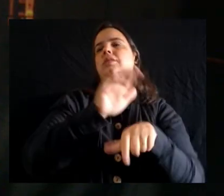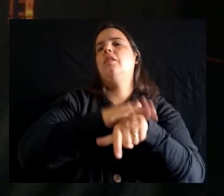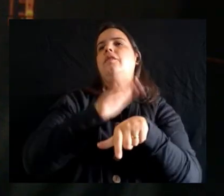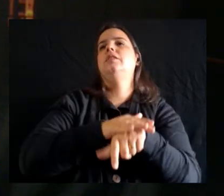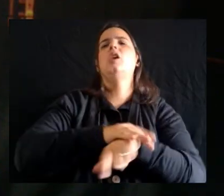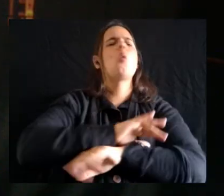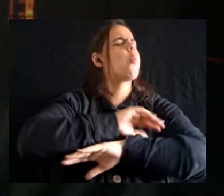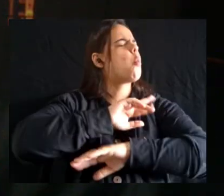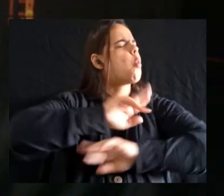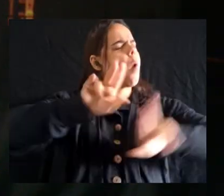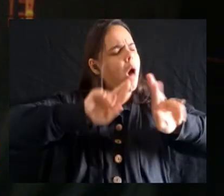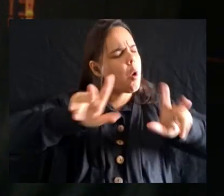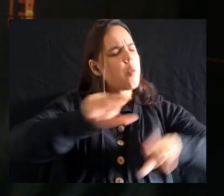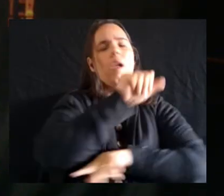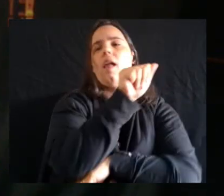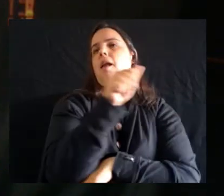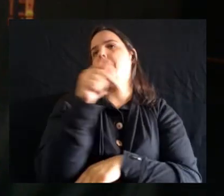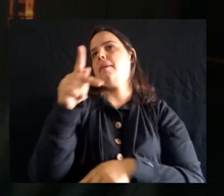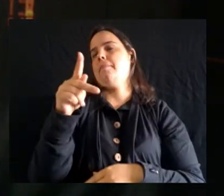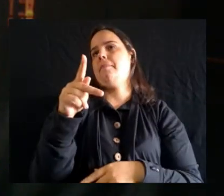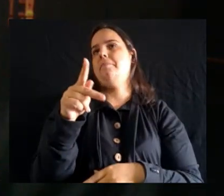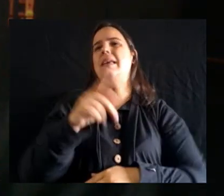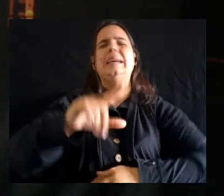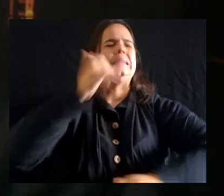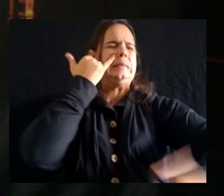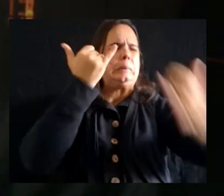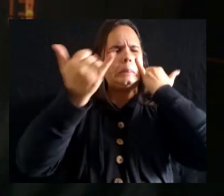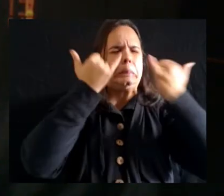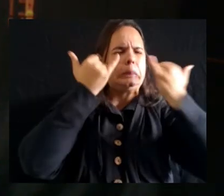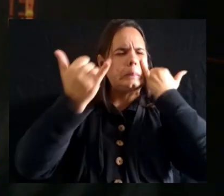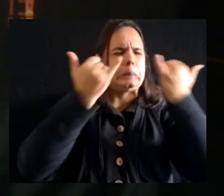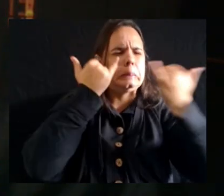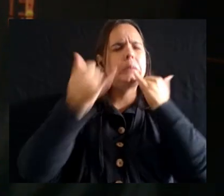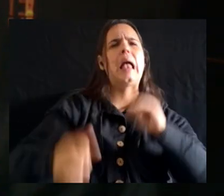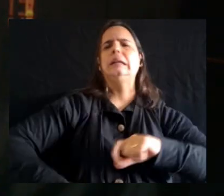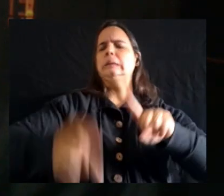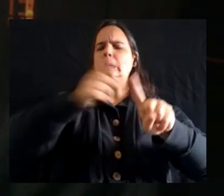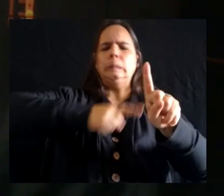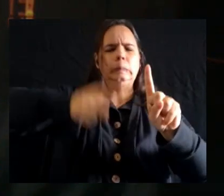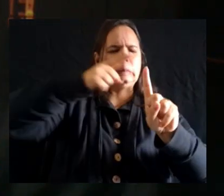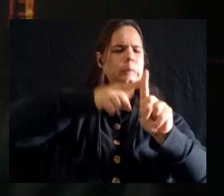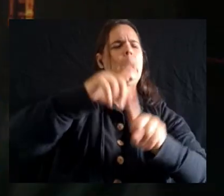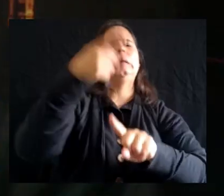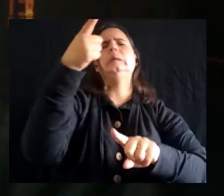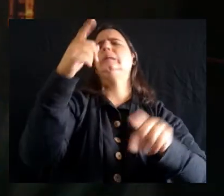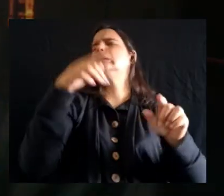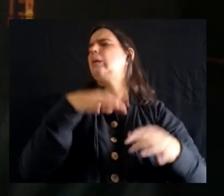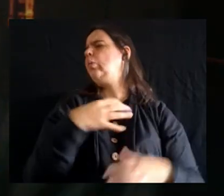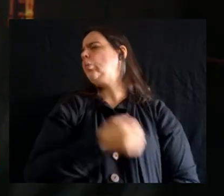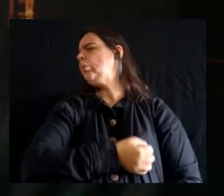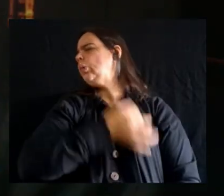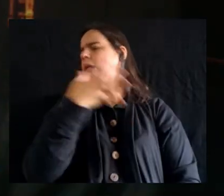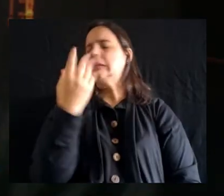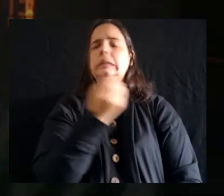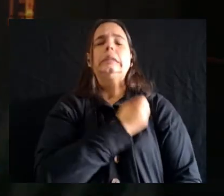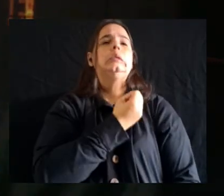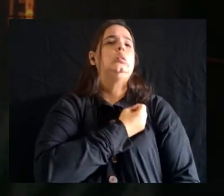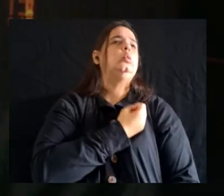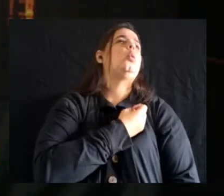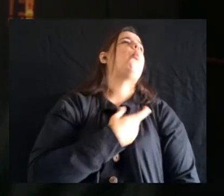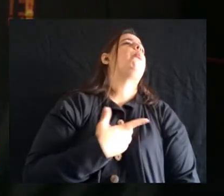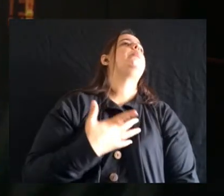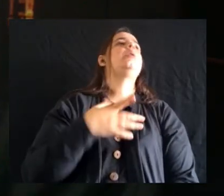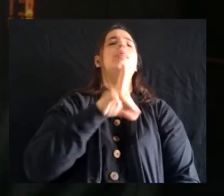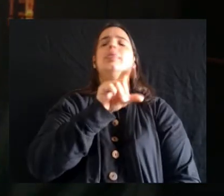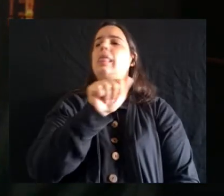agora. É tanta informação, é tanta meta, é tanto número, são métricas, são dados, a gente está deixando